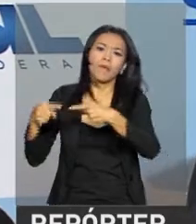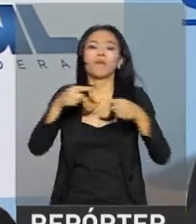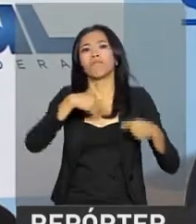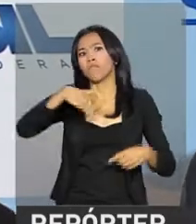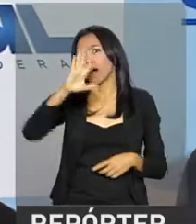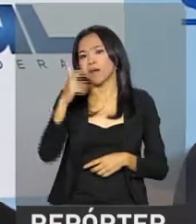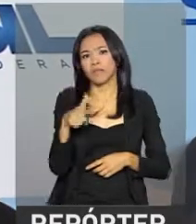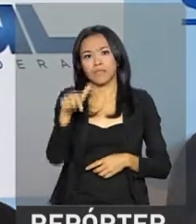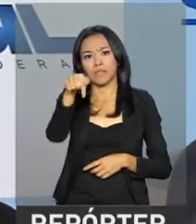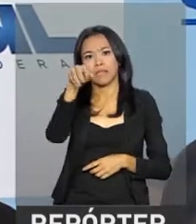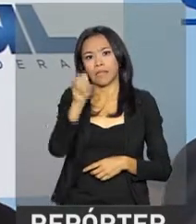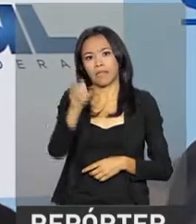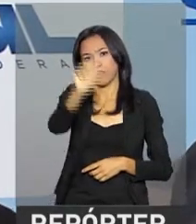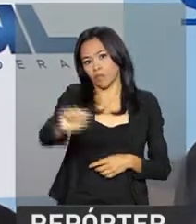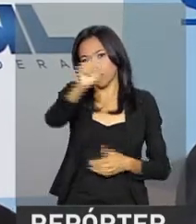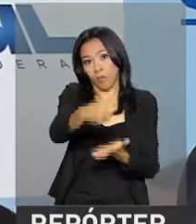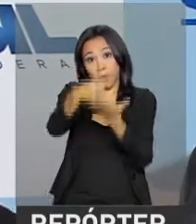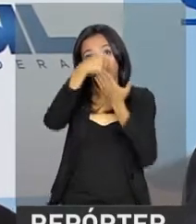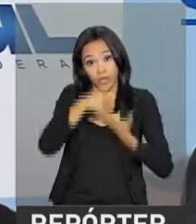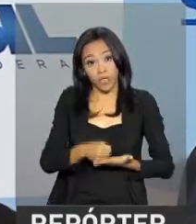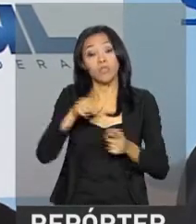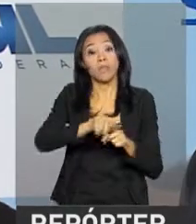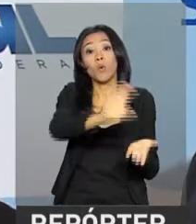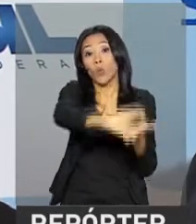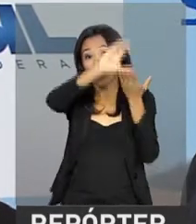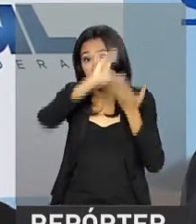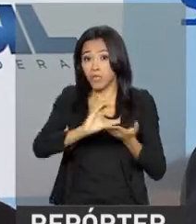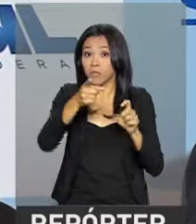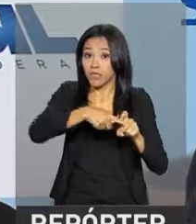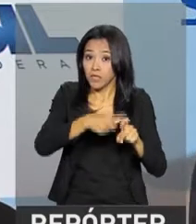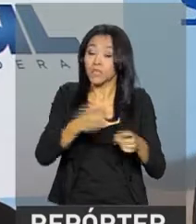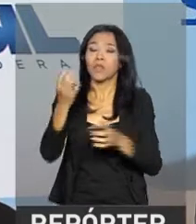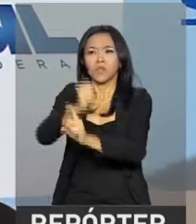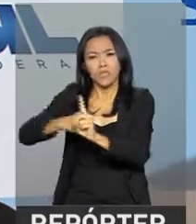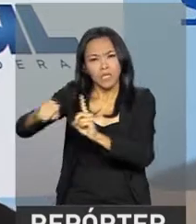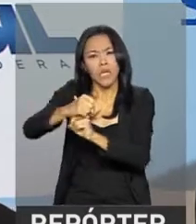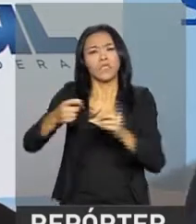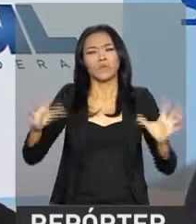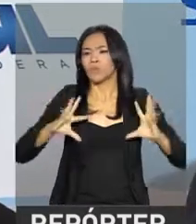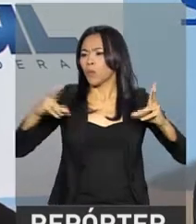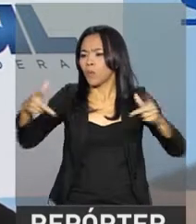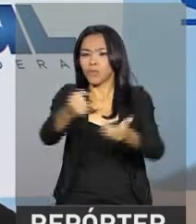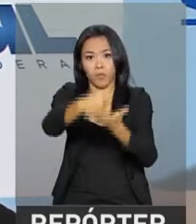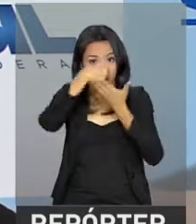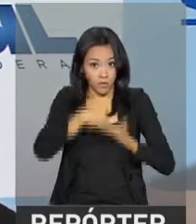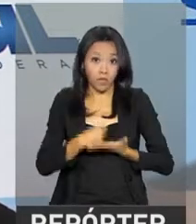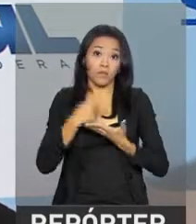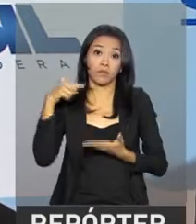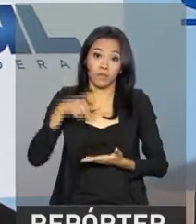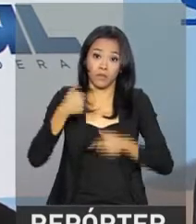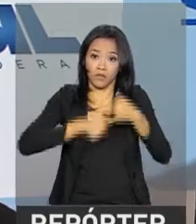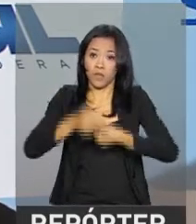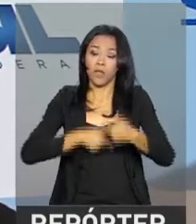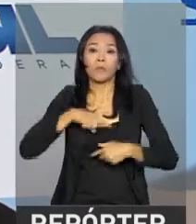mais de 70 entidades apoiando, o Conselho Federal de Medicina, a Associação Médica Brasileira, todos apoiando. Então, está muito claro que isso não